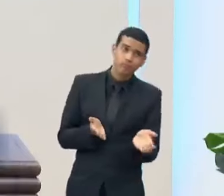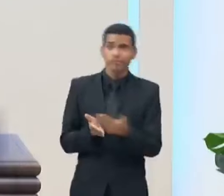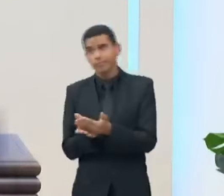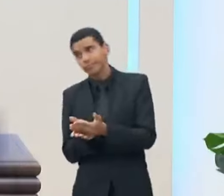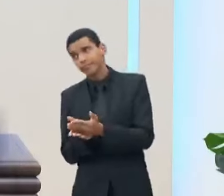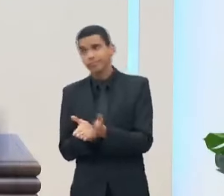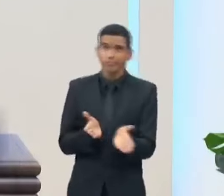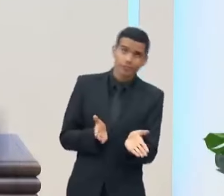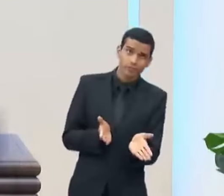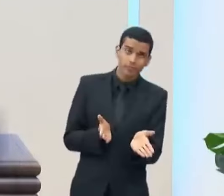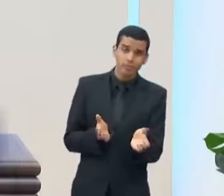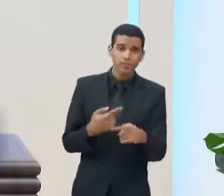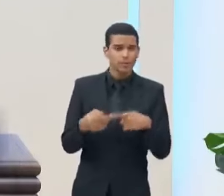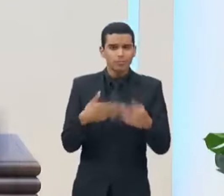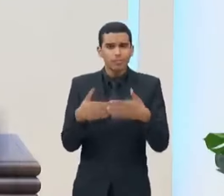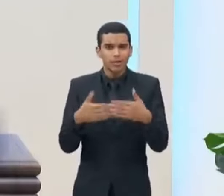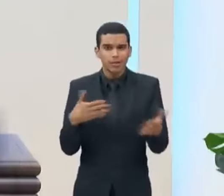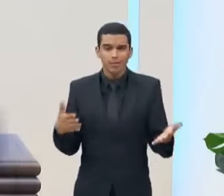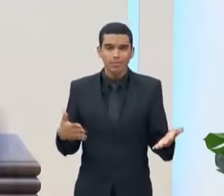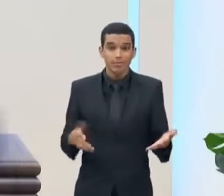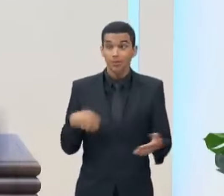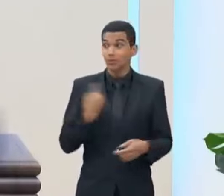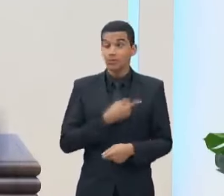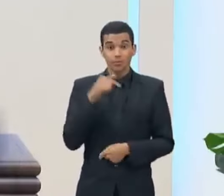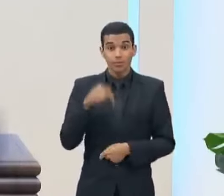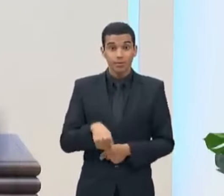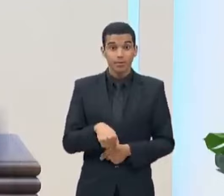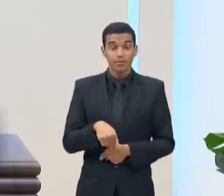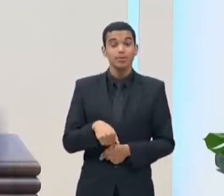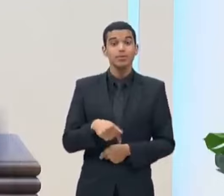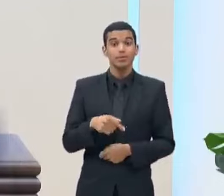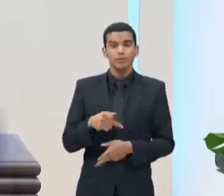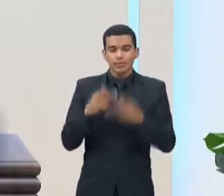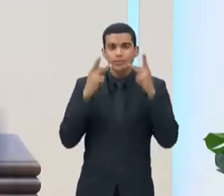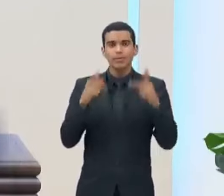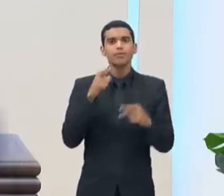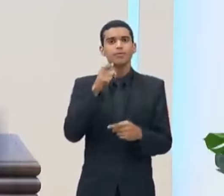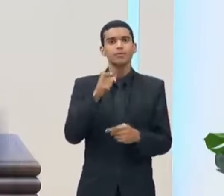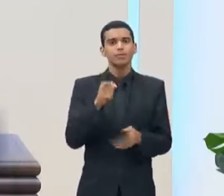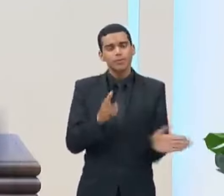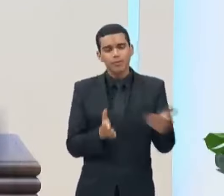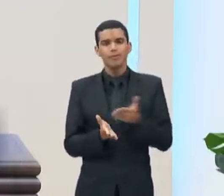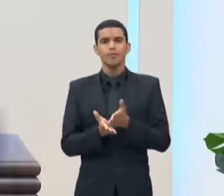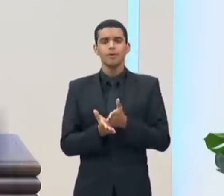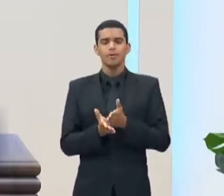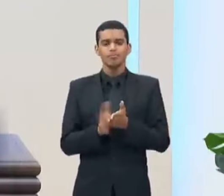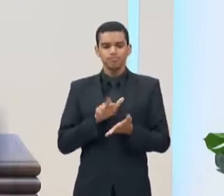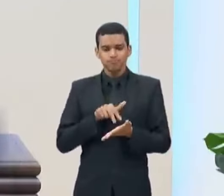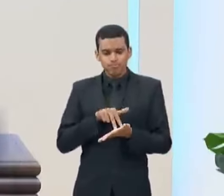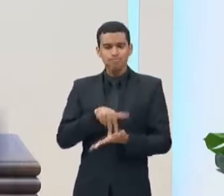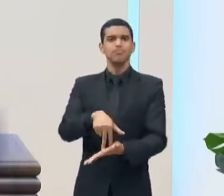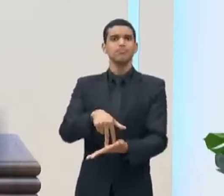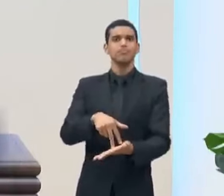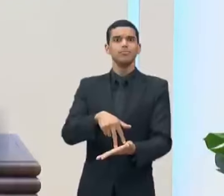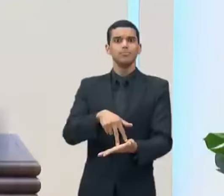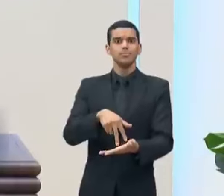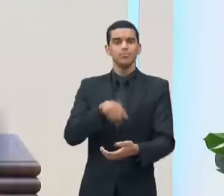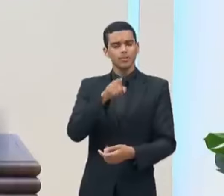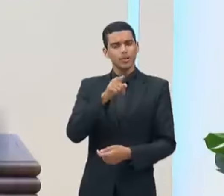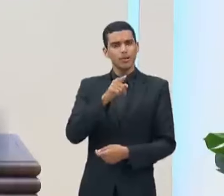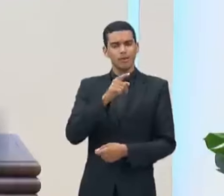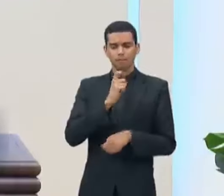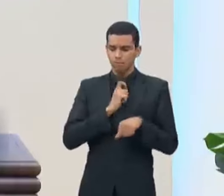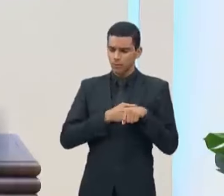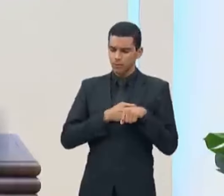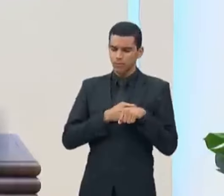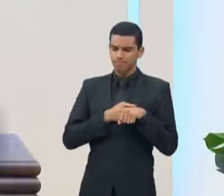orando, falando para você se levantar e permanecer. Se humilhe aos pés do Senhor, não endureça seu